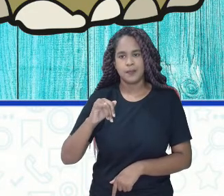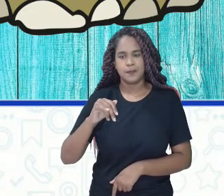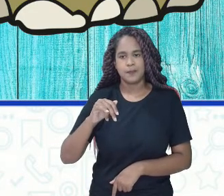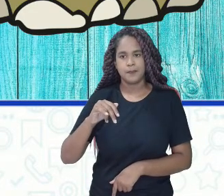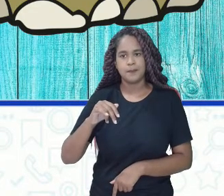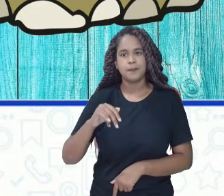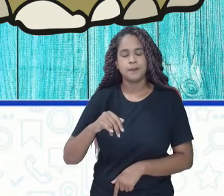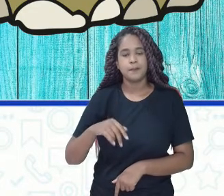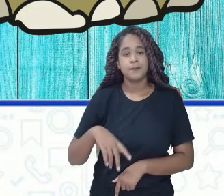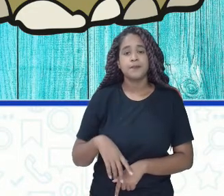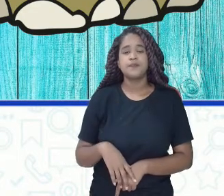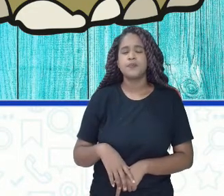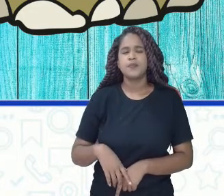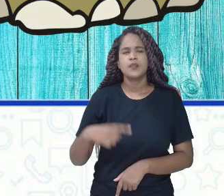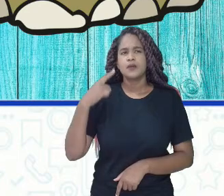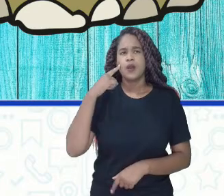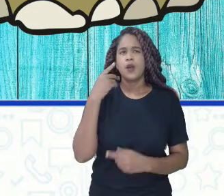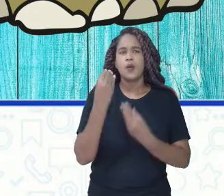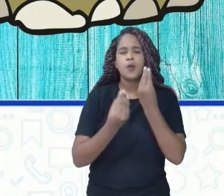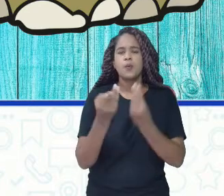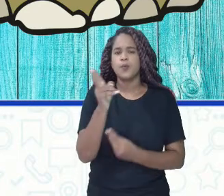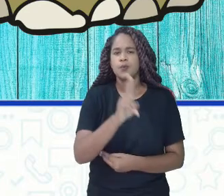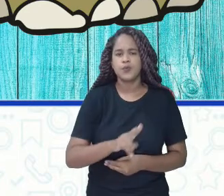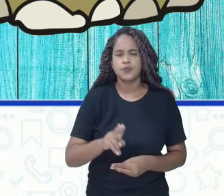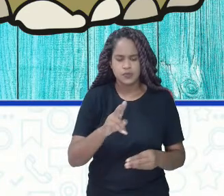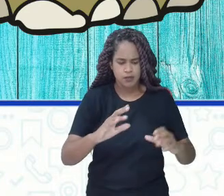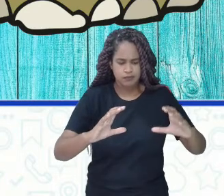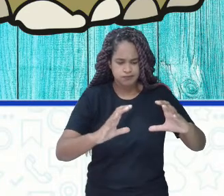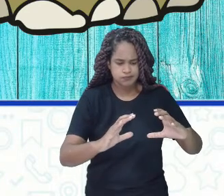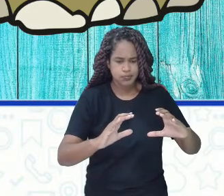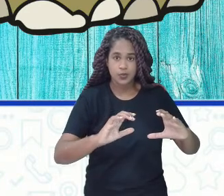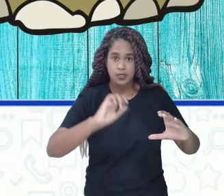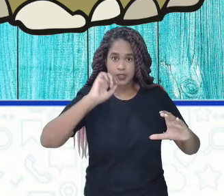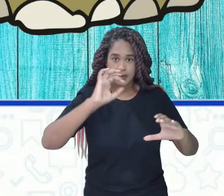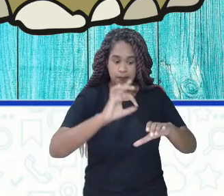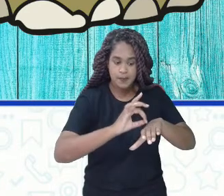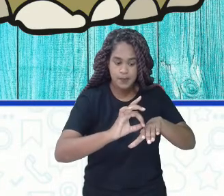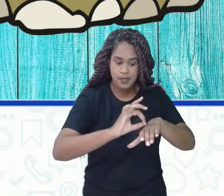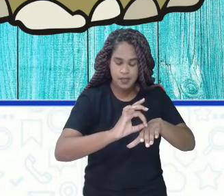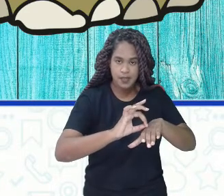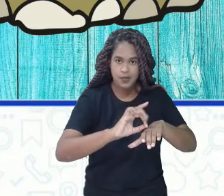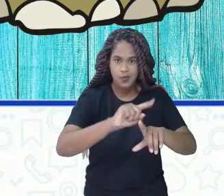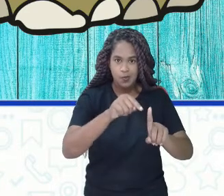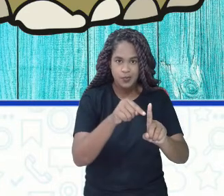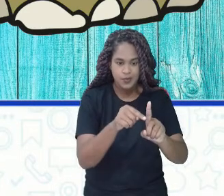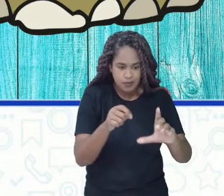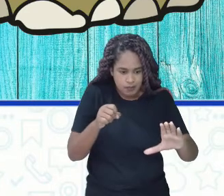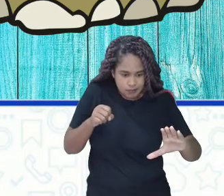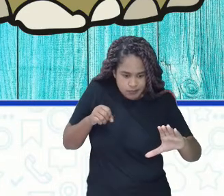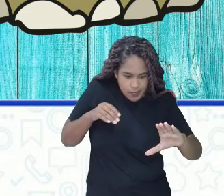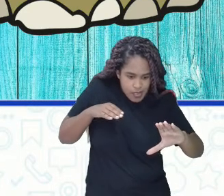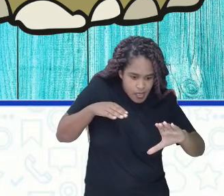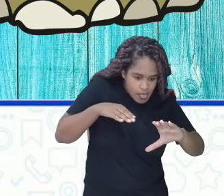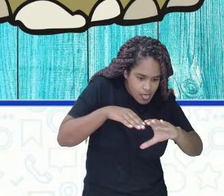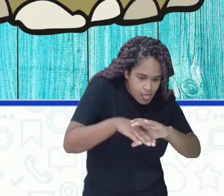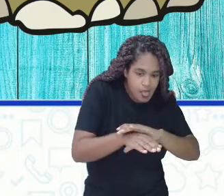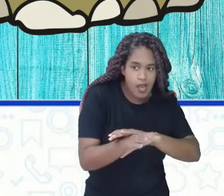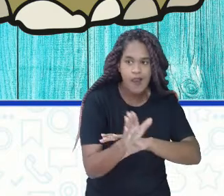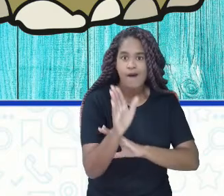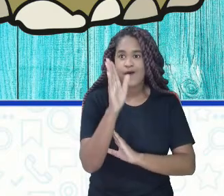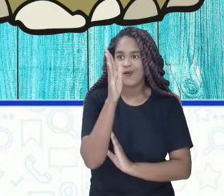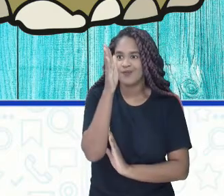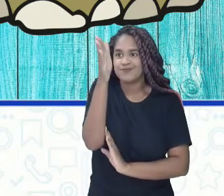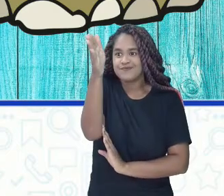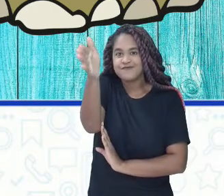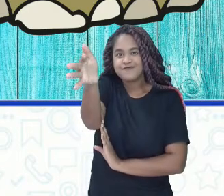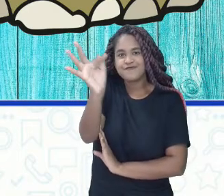seria possível usar buracos negros no tecido espacial para visitar o futuro. E o primeiro livro dele, né, que